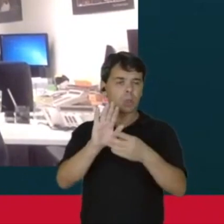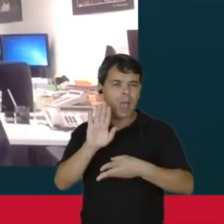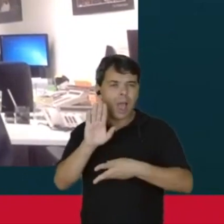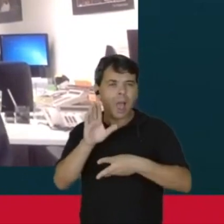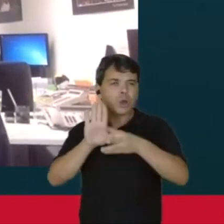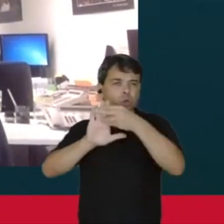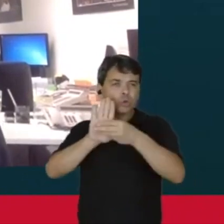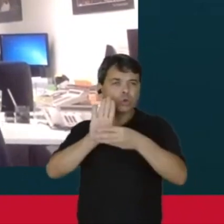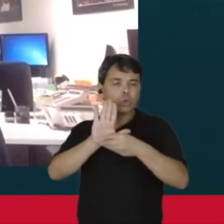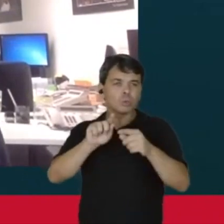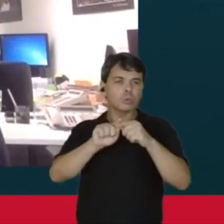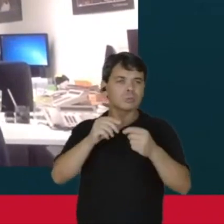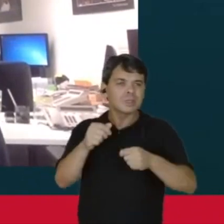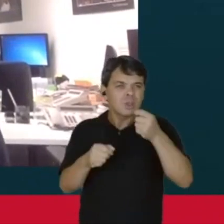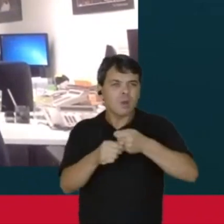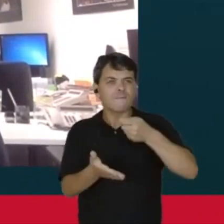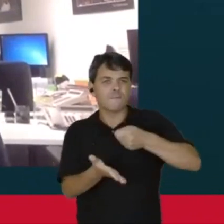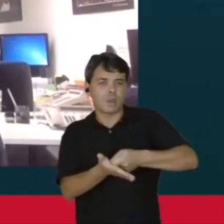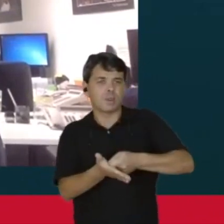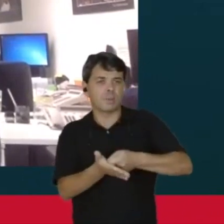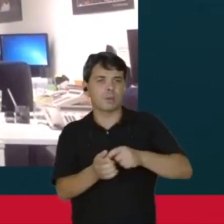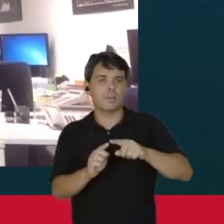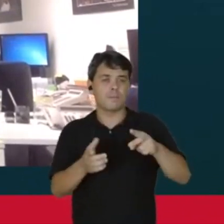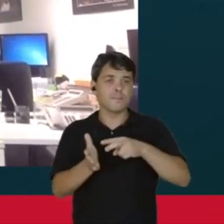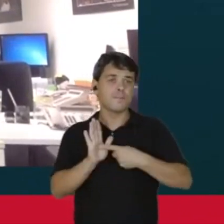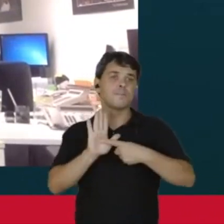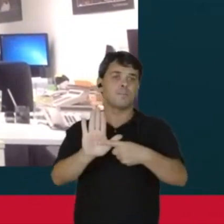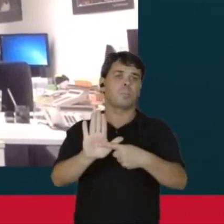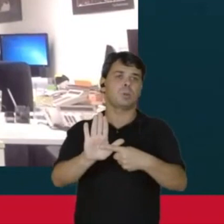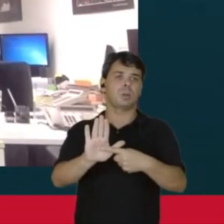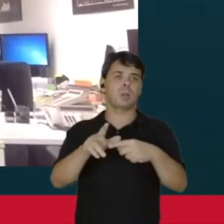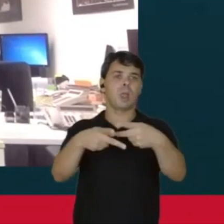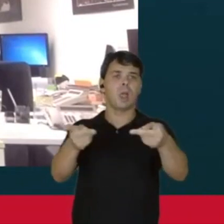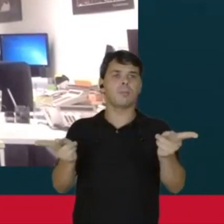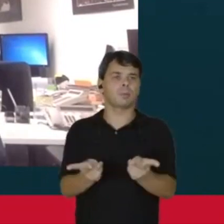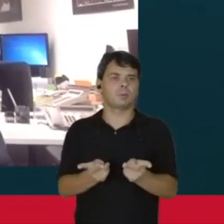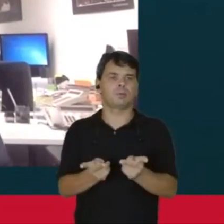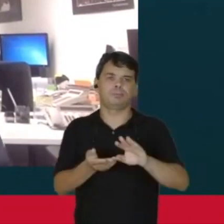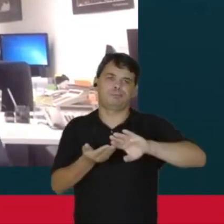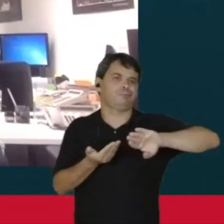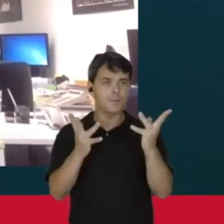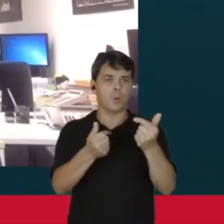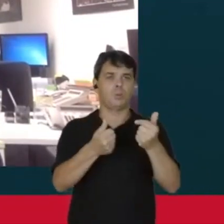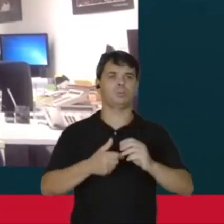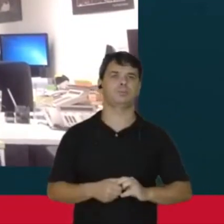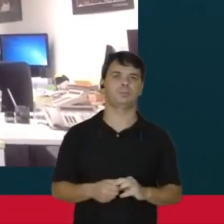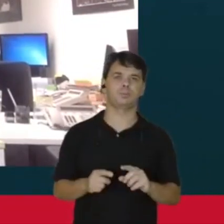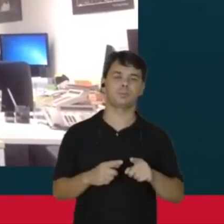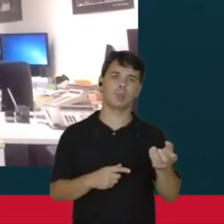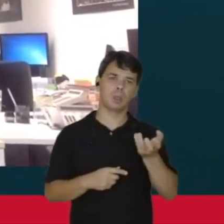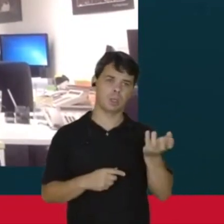sua consistência, ele revela que a pizza passou longe da CPI da pandemia. Eu quero